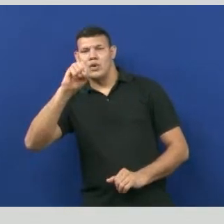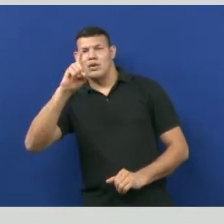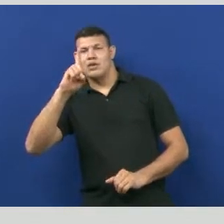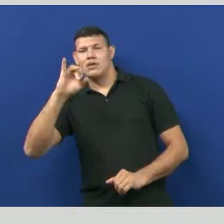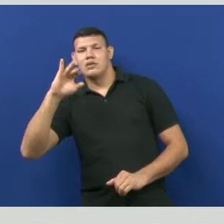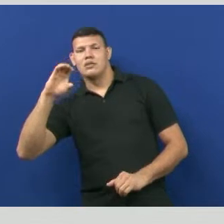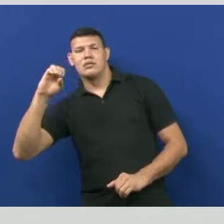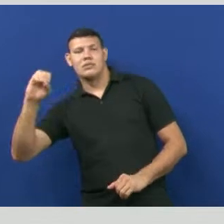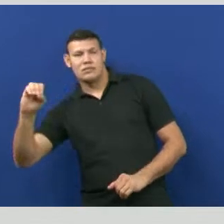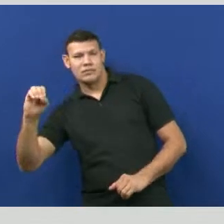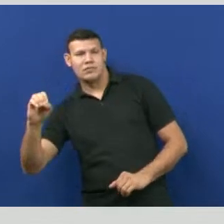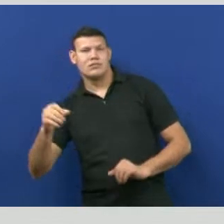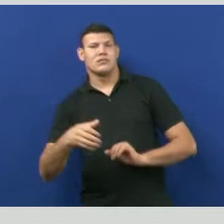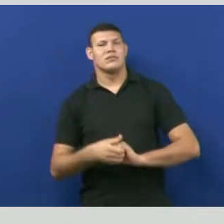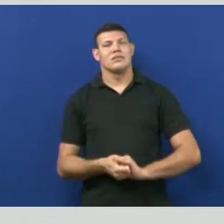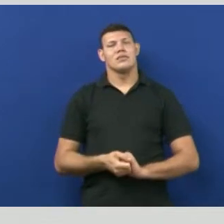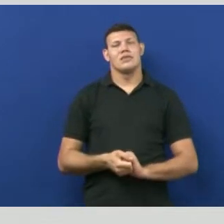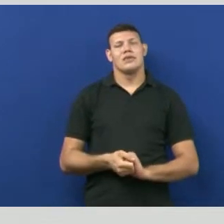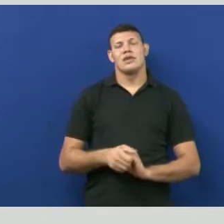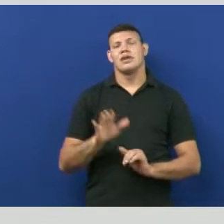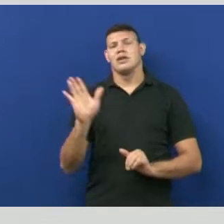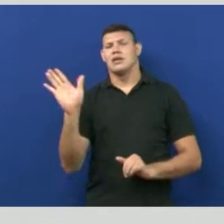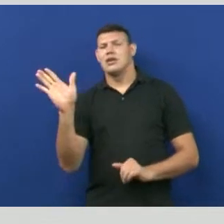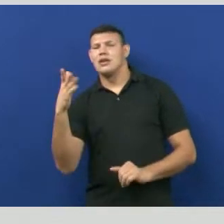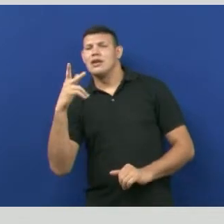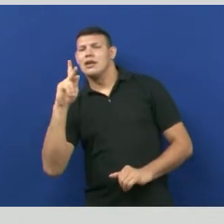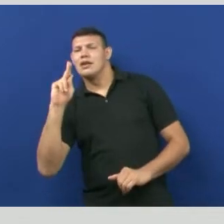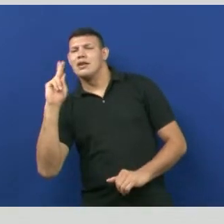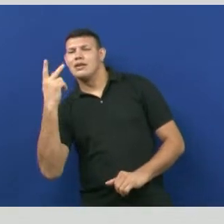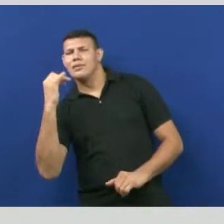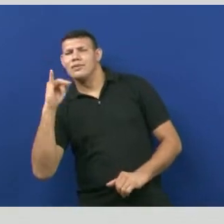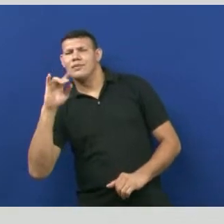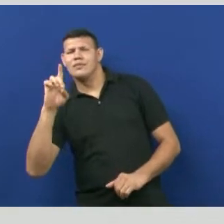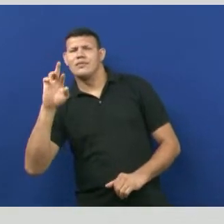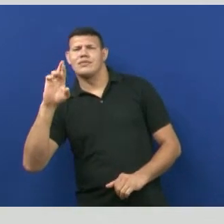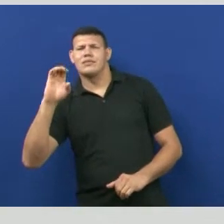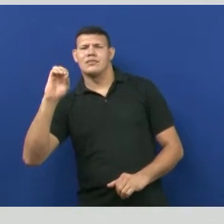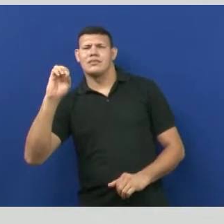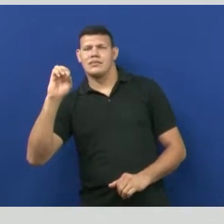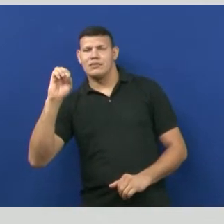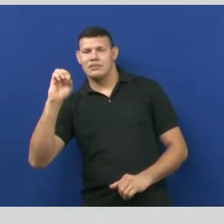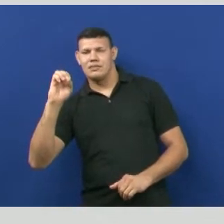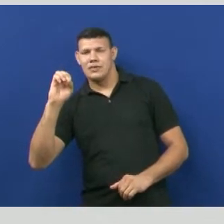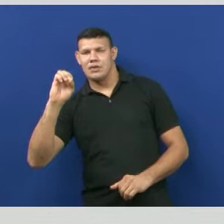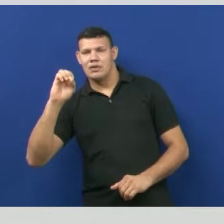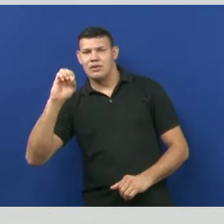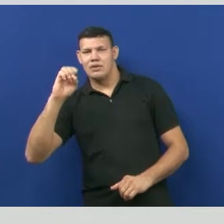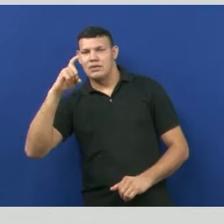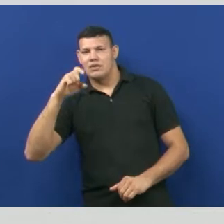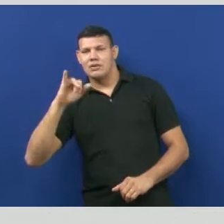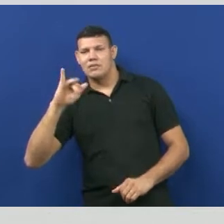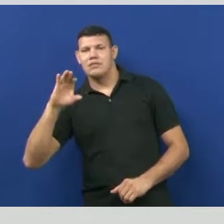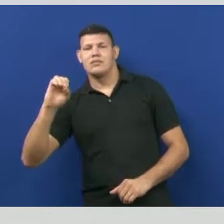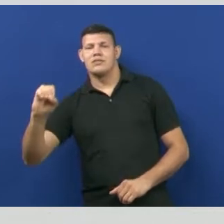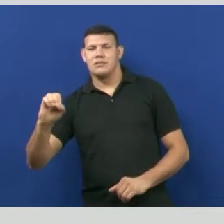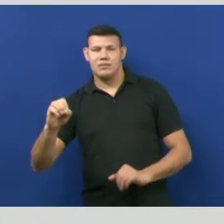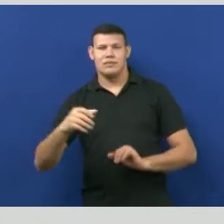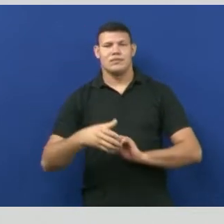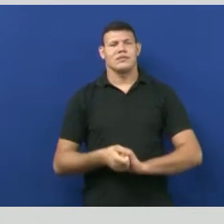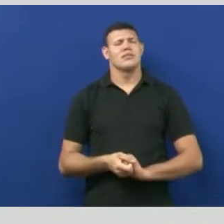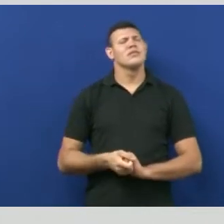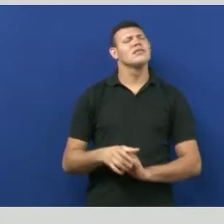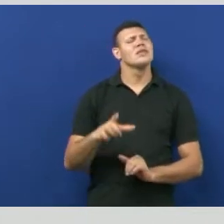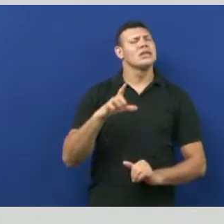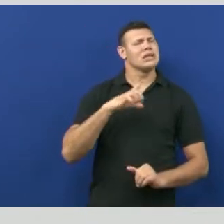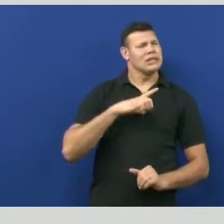o hidróxido, que é o OH. Tá vendo que o oxigênio também está aí nas bases? Então, nem tudo que tem